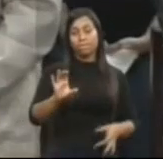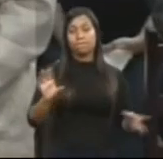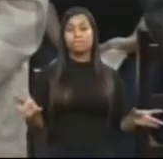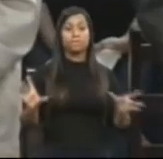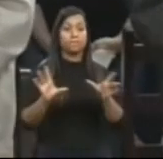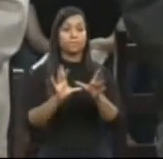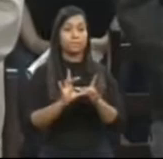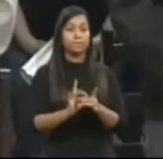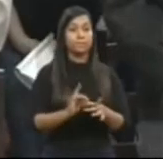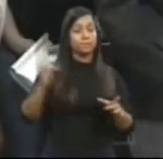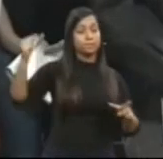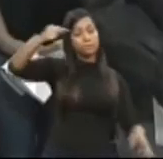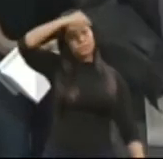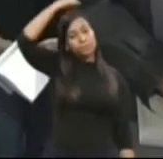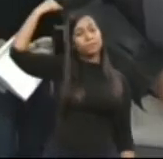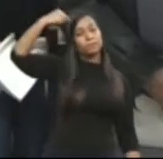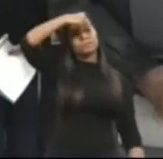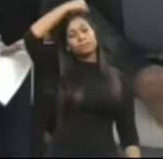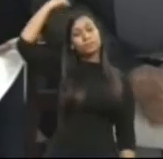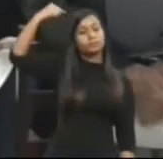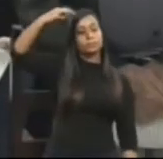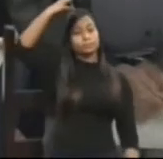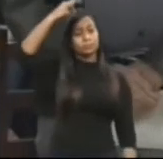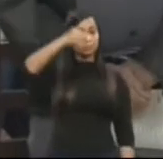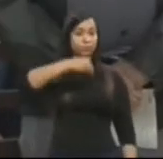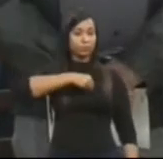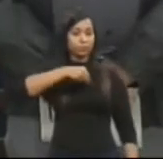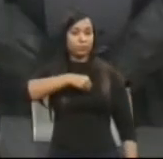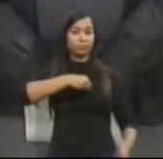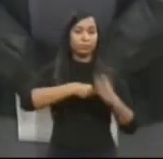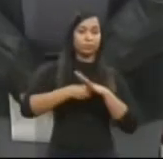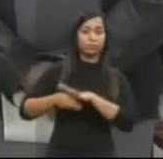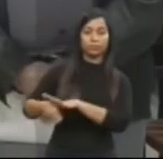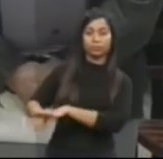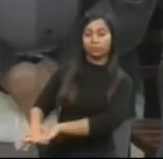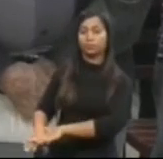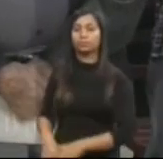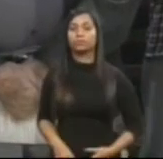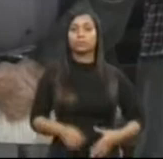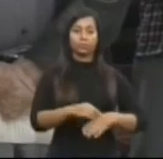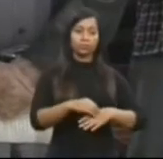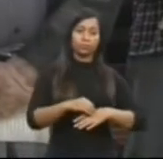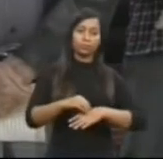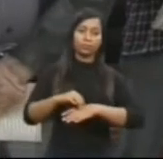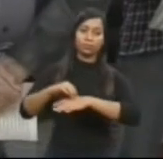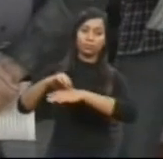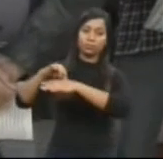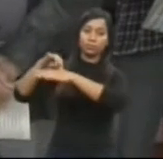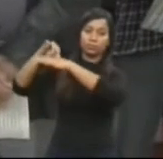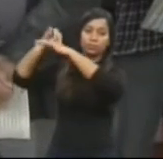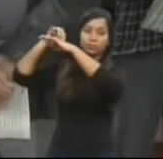Igreja Católica, na comunhão dos santos, na remissão dos pecados,